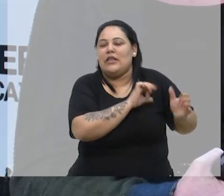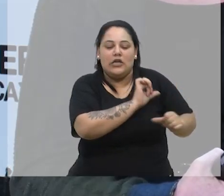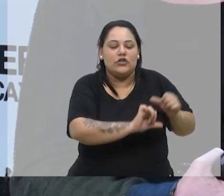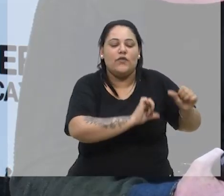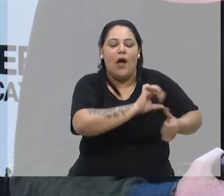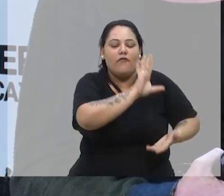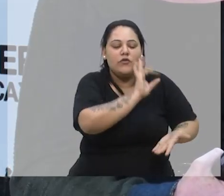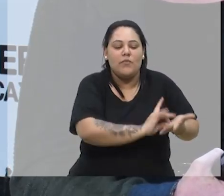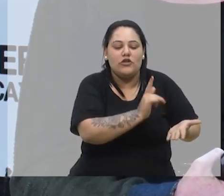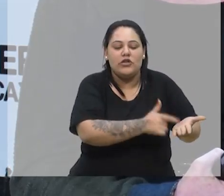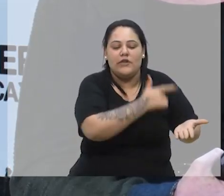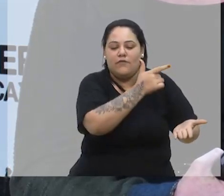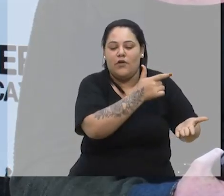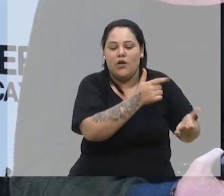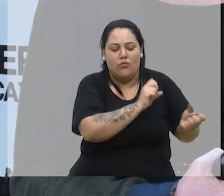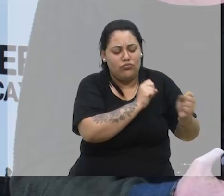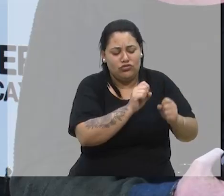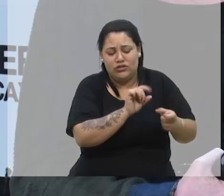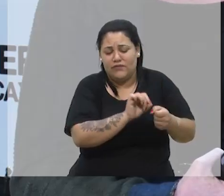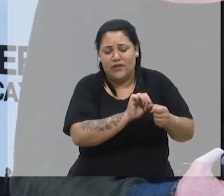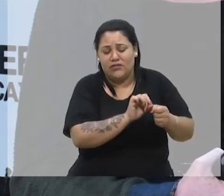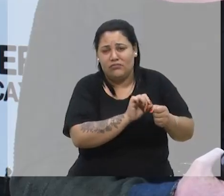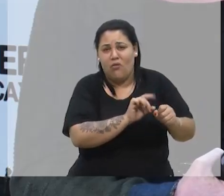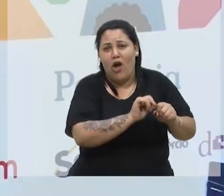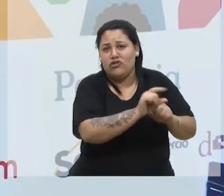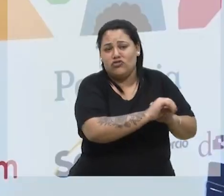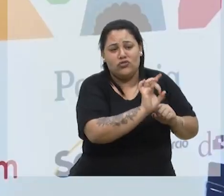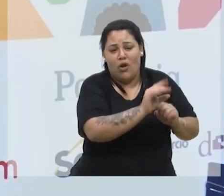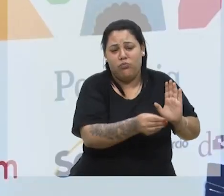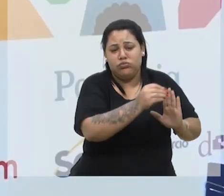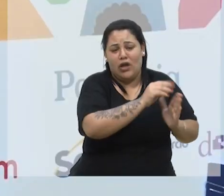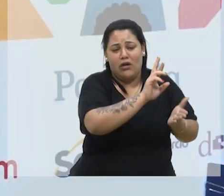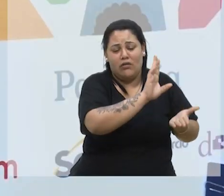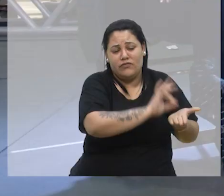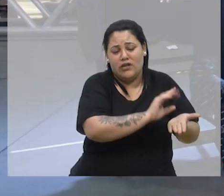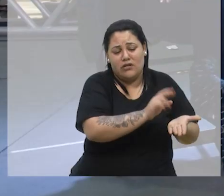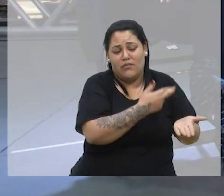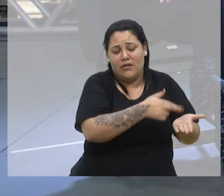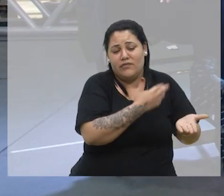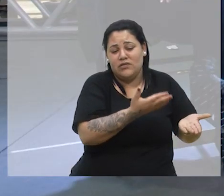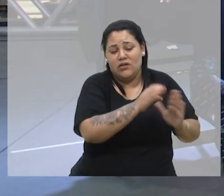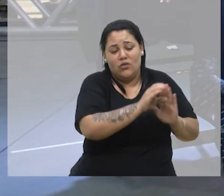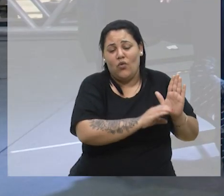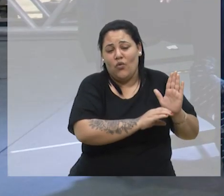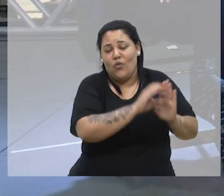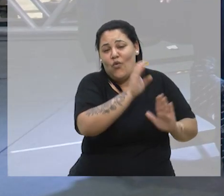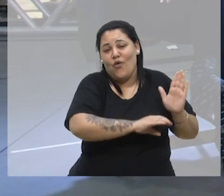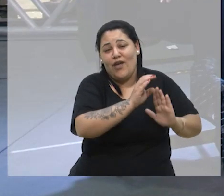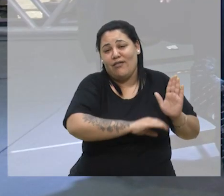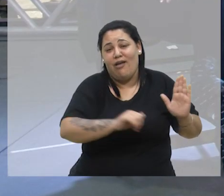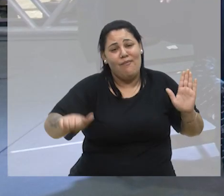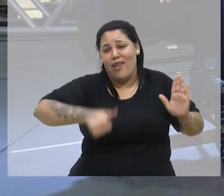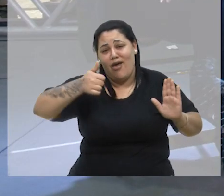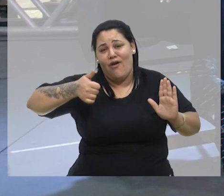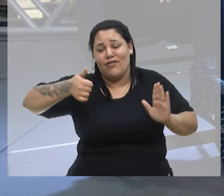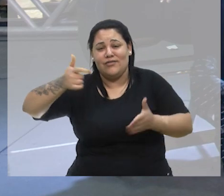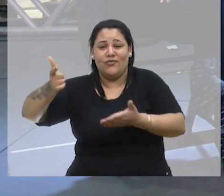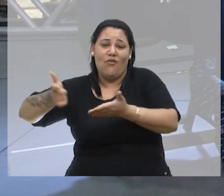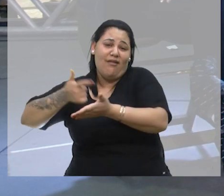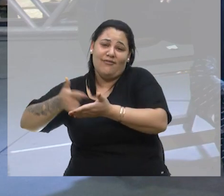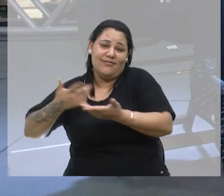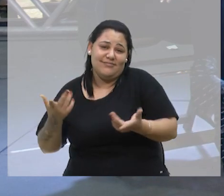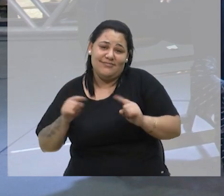podia deixar sair de alguma forma. E foi aí que eu comecei a escrever. Eu encaminhei pra editora, ninguém da editora me conhecia. Sabe aquela